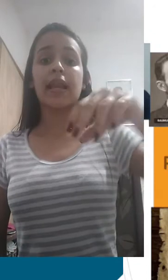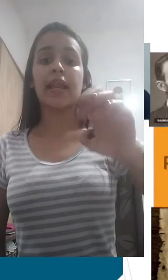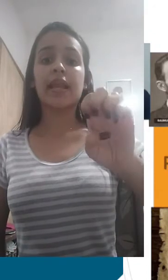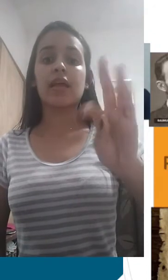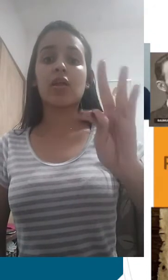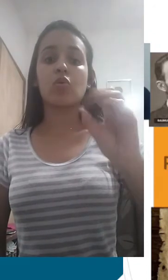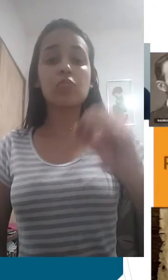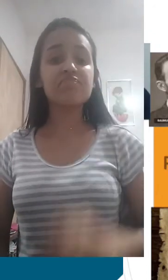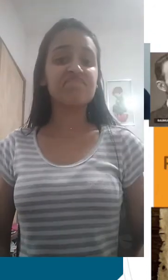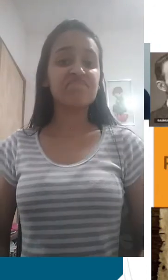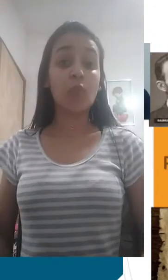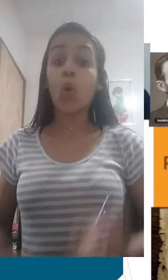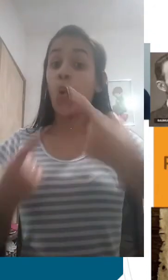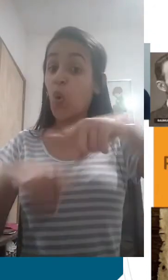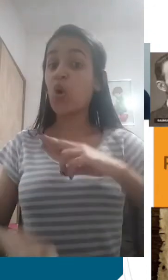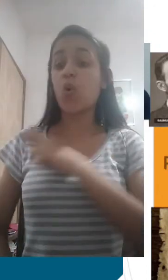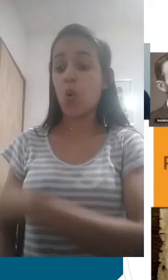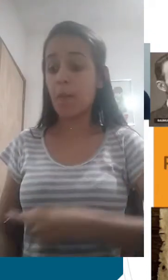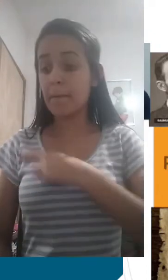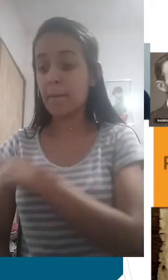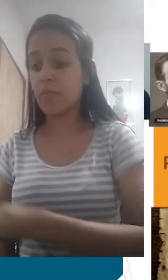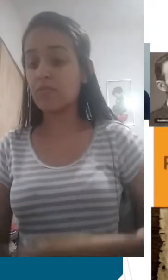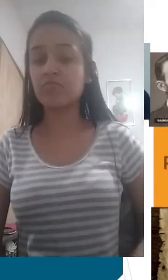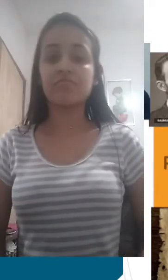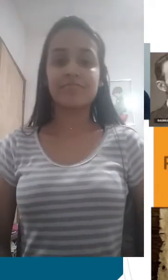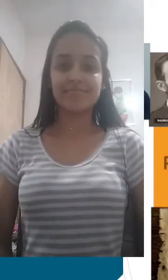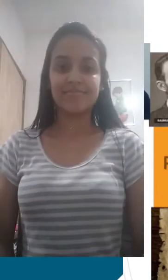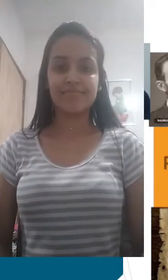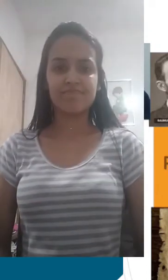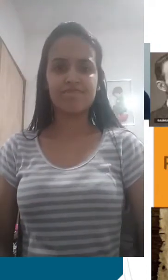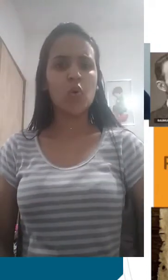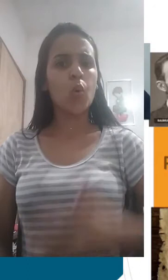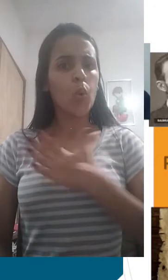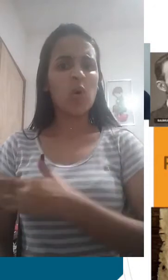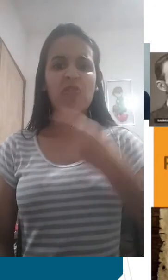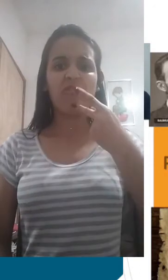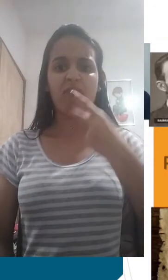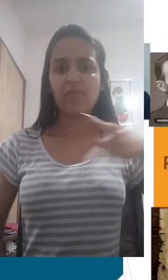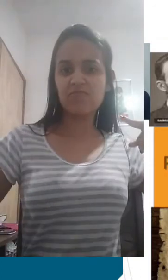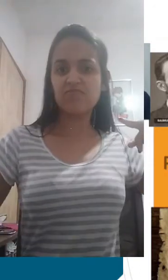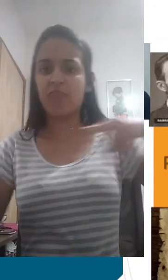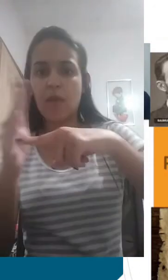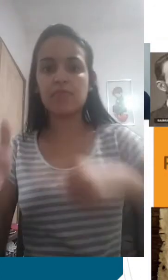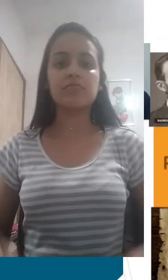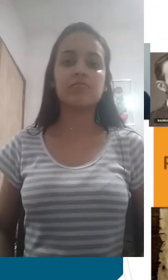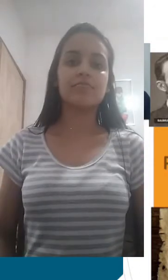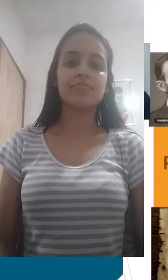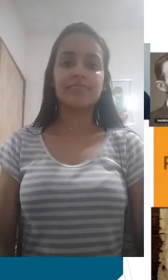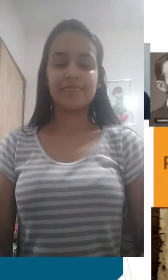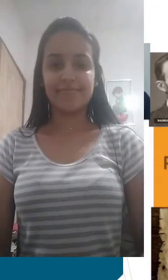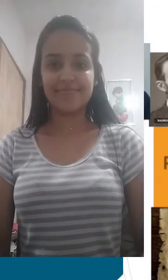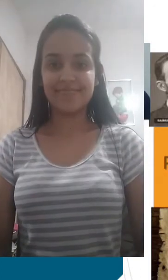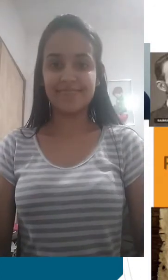oposição ao romantismo, expressando-se pela objetividade, pela impessoalidade, pela